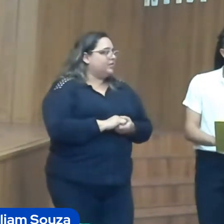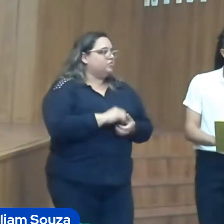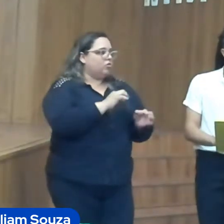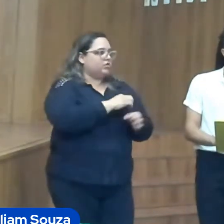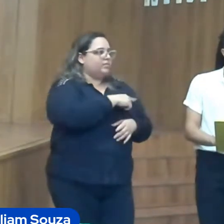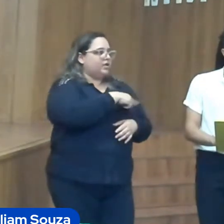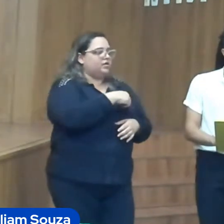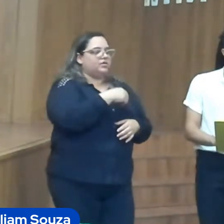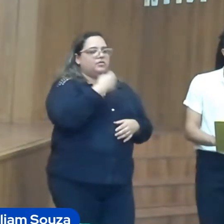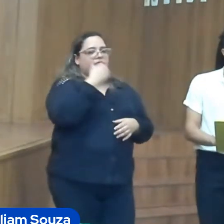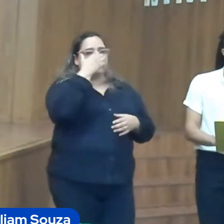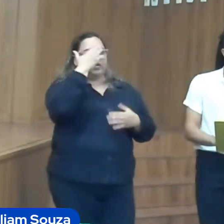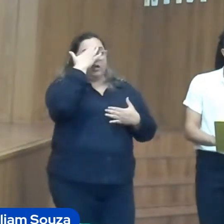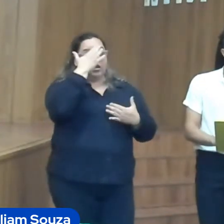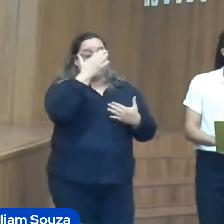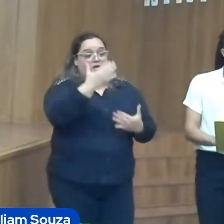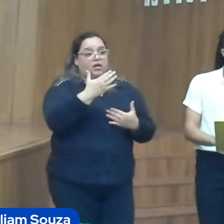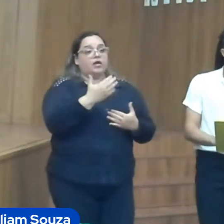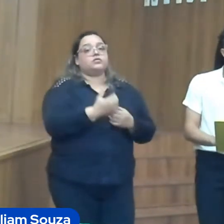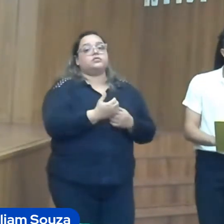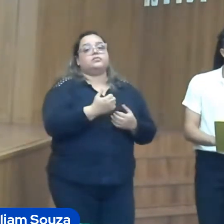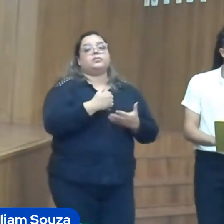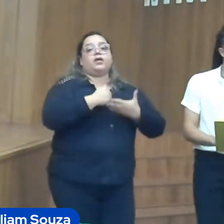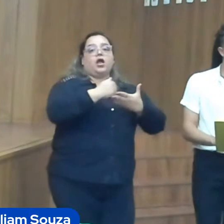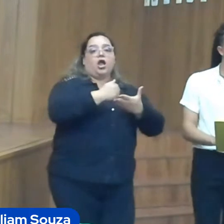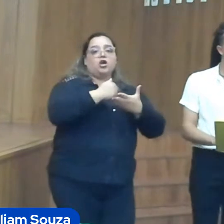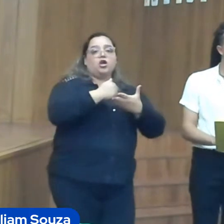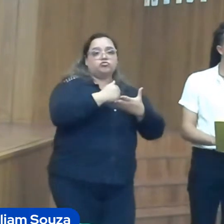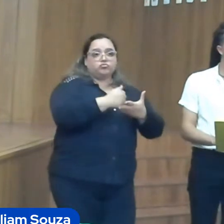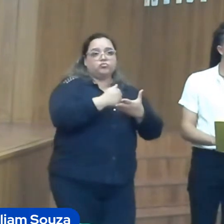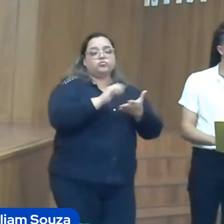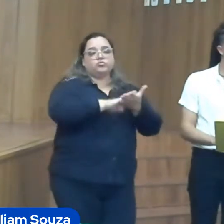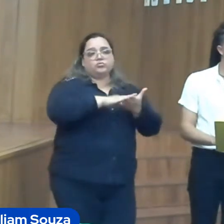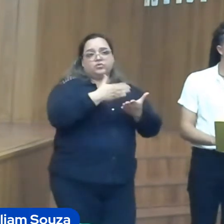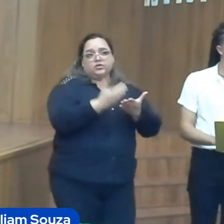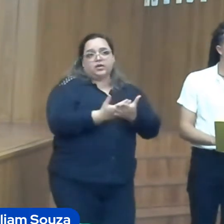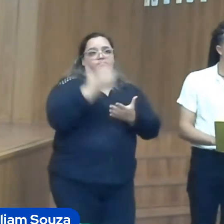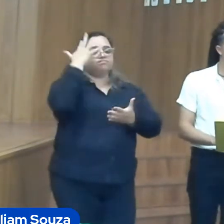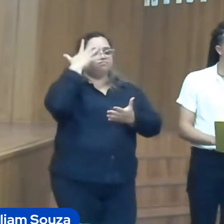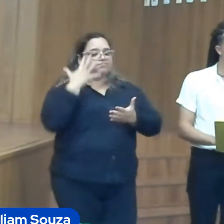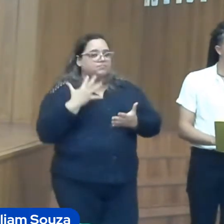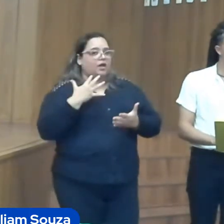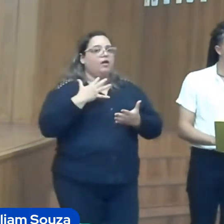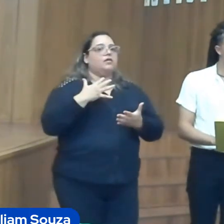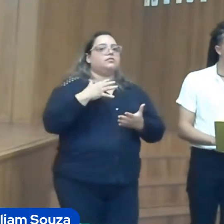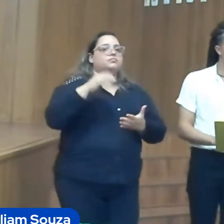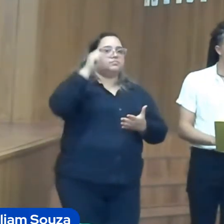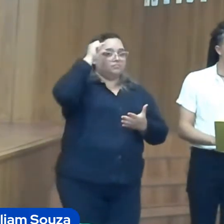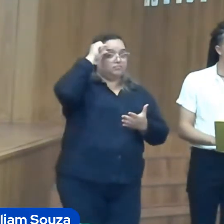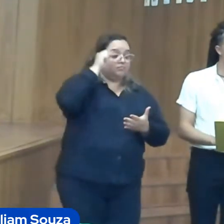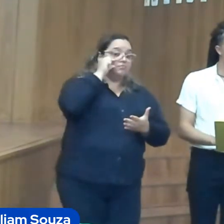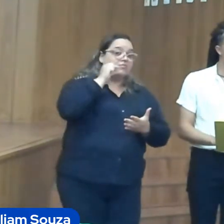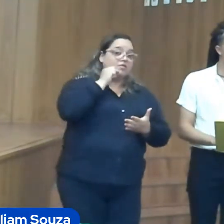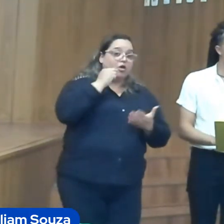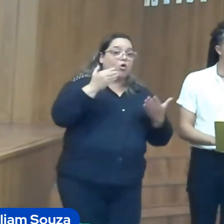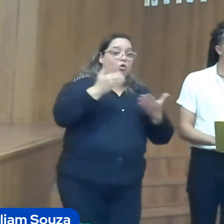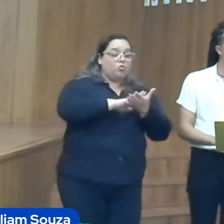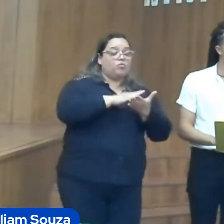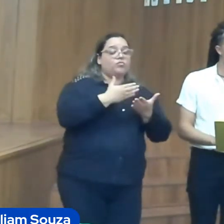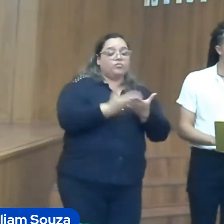Agradecemos também a colaboração dos intérpretes de Libras, Emanuel e Maria Luísa, que estão tornando o nosso evento